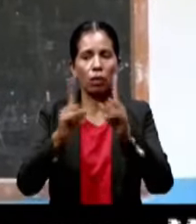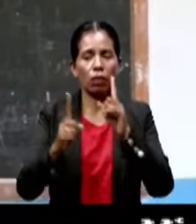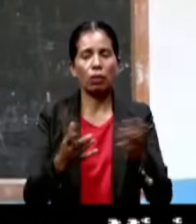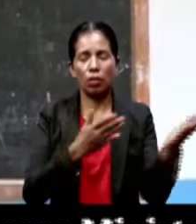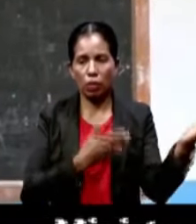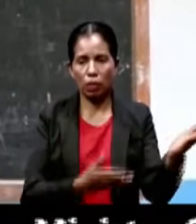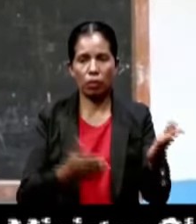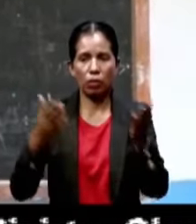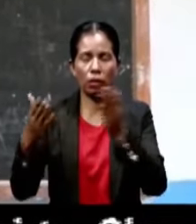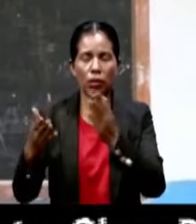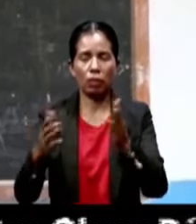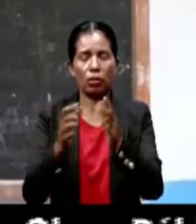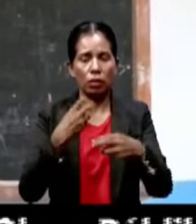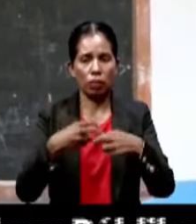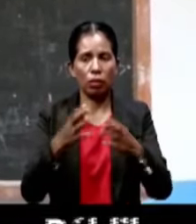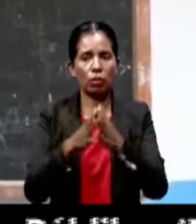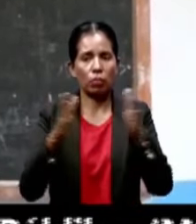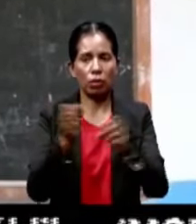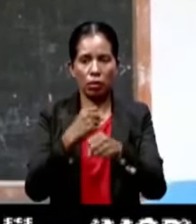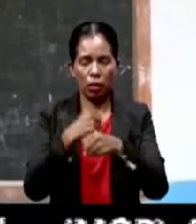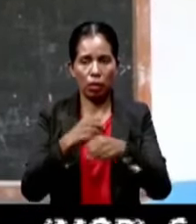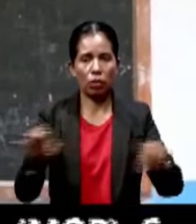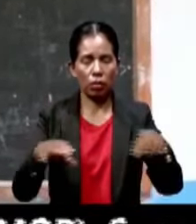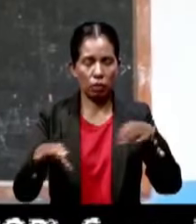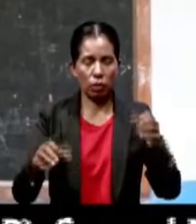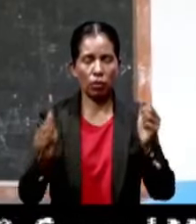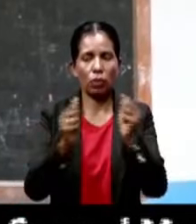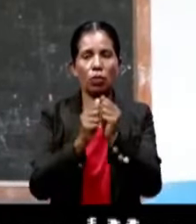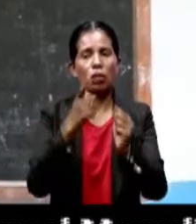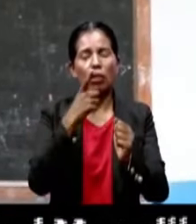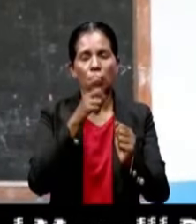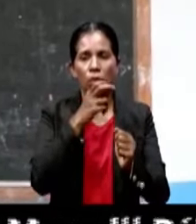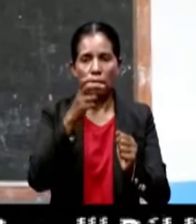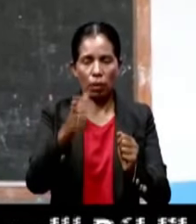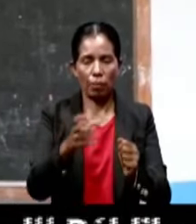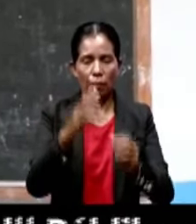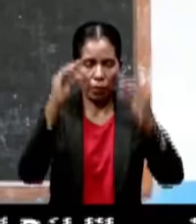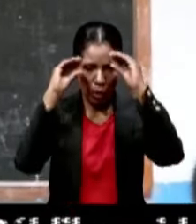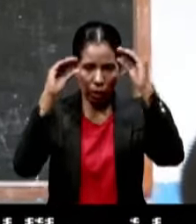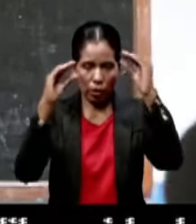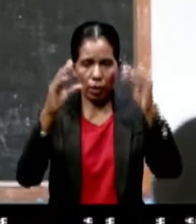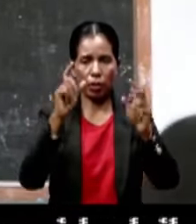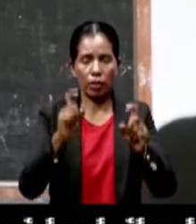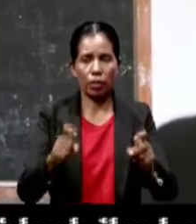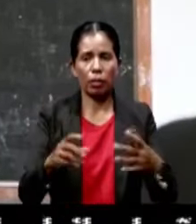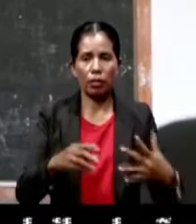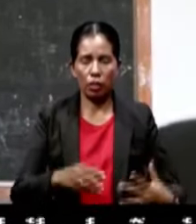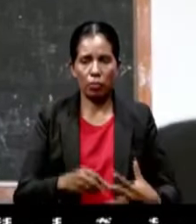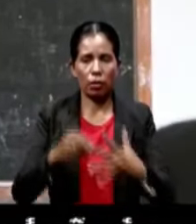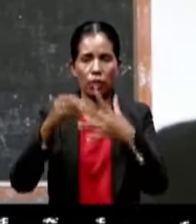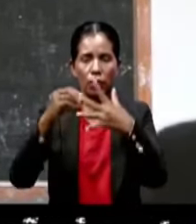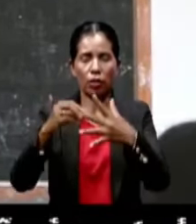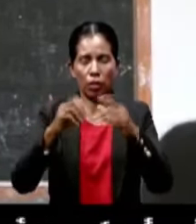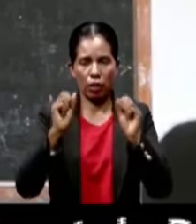selore mos impacto bot atu halau servisu ho liang portugues. Método hanori lian oficial tem que específico, atu